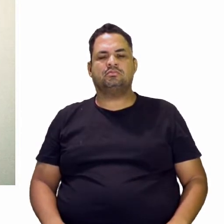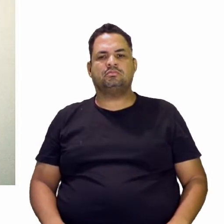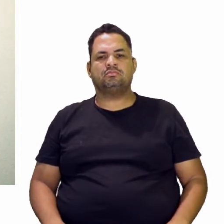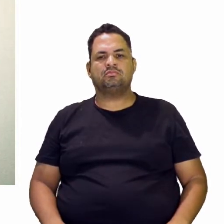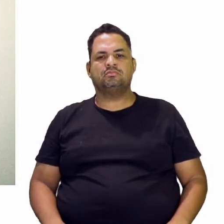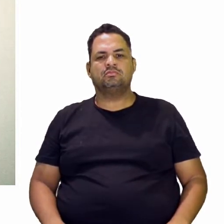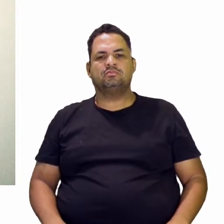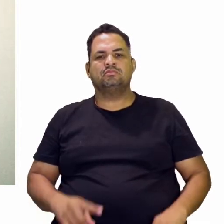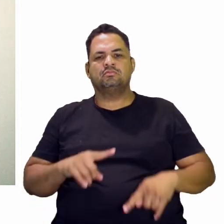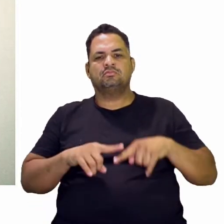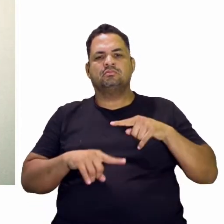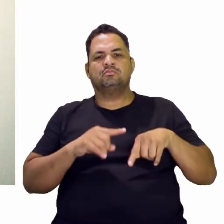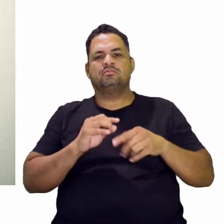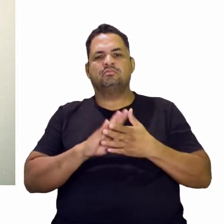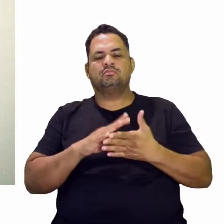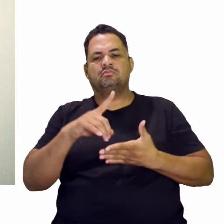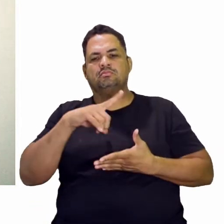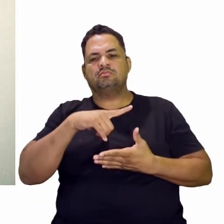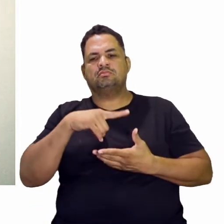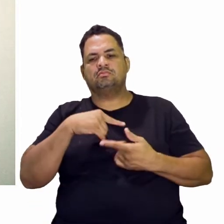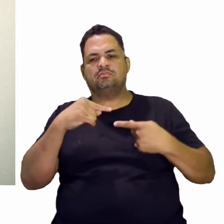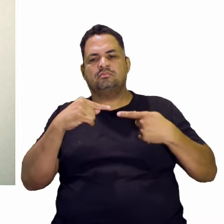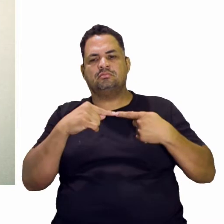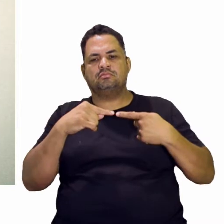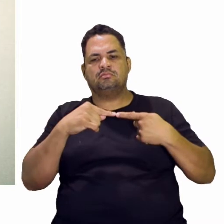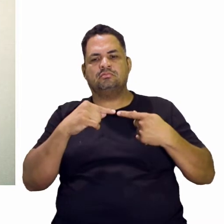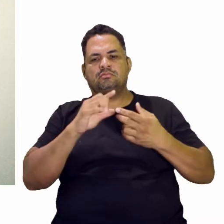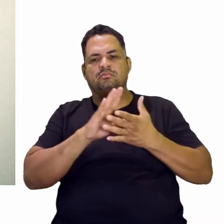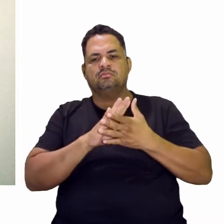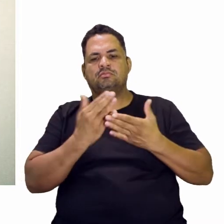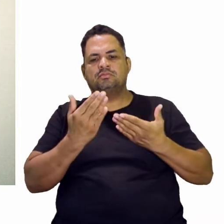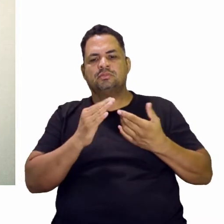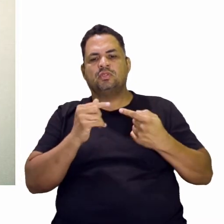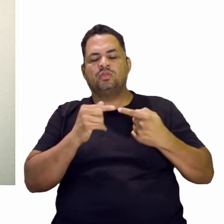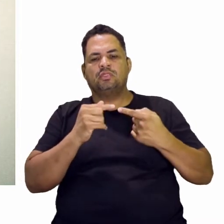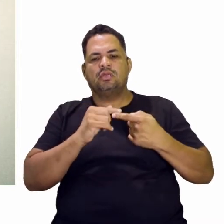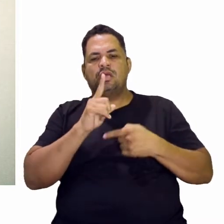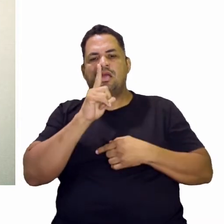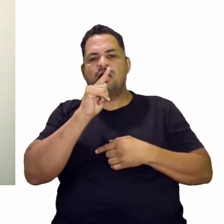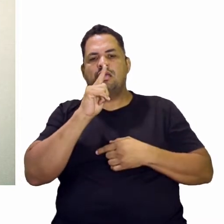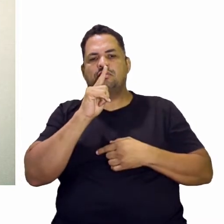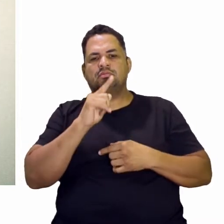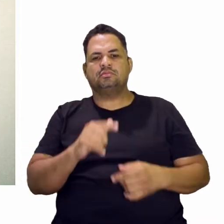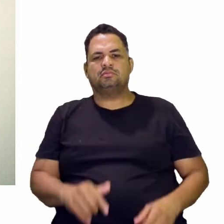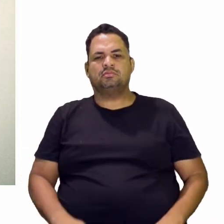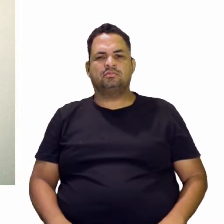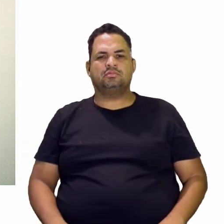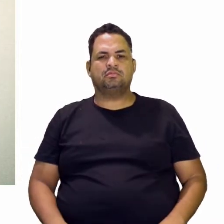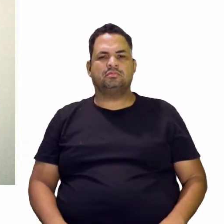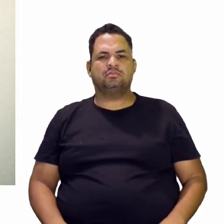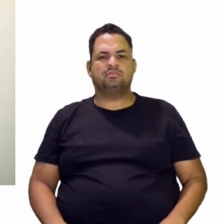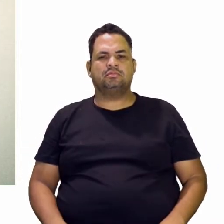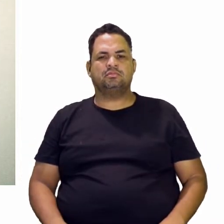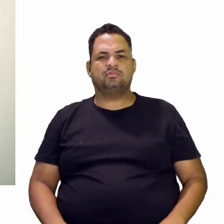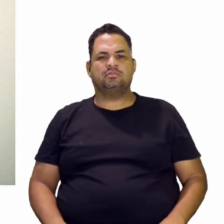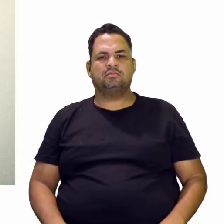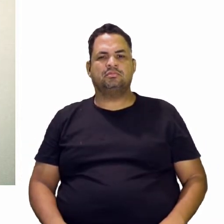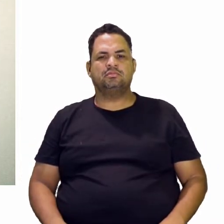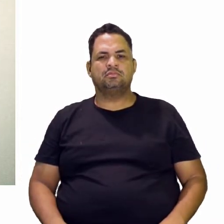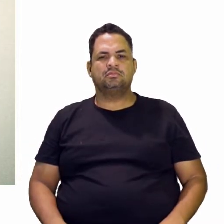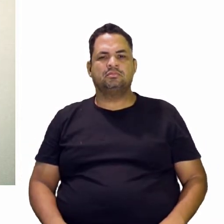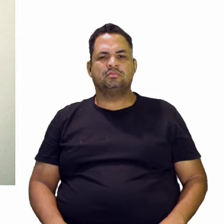aquele componente que tem afinidade com a água, tá? Então, vou colocar aqui, ó, para você não esquecer.